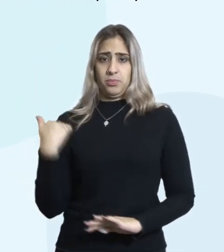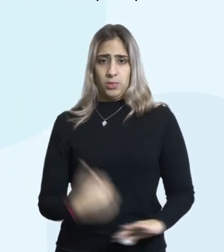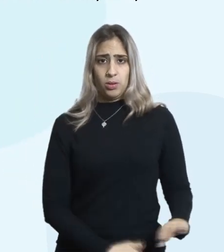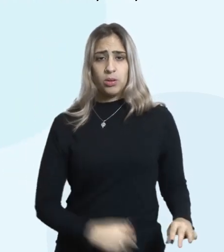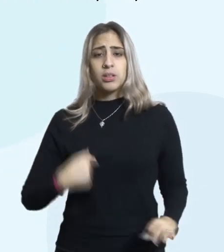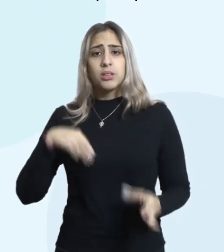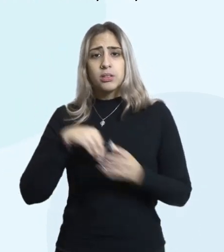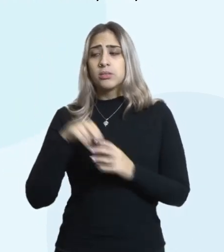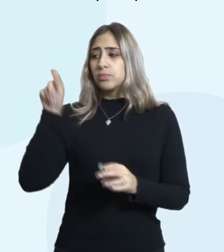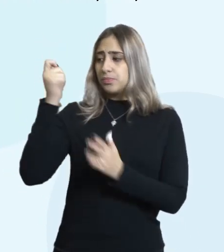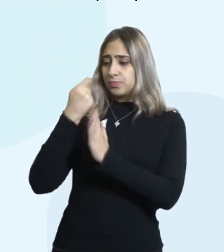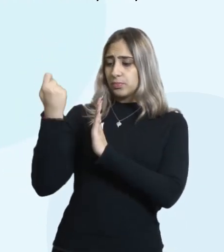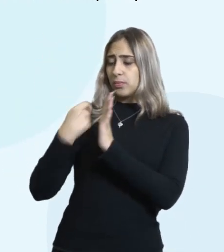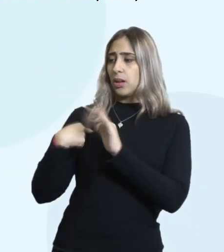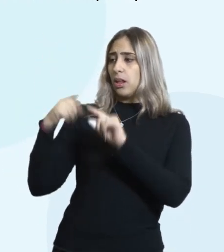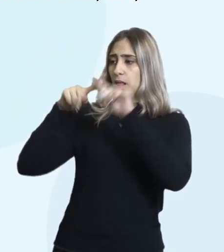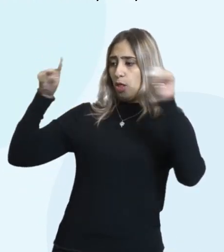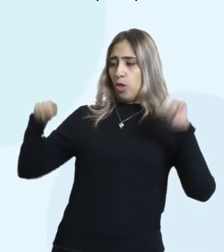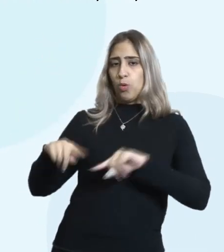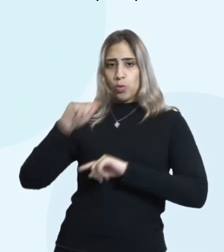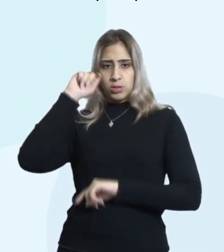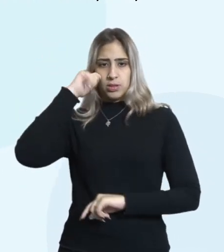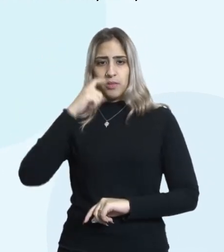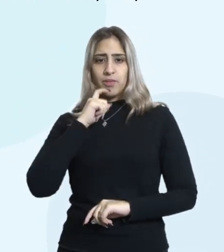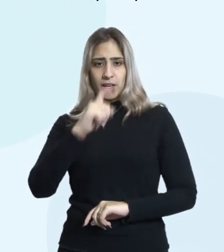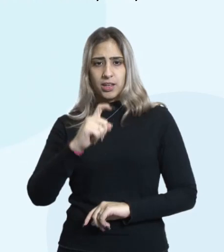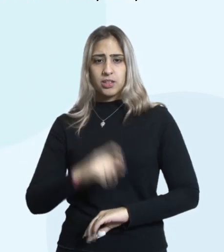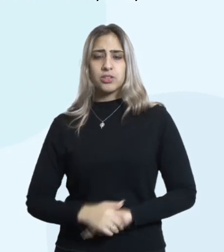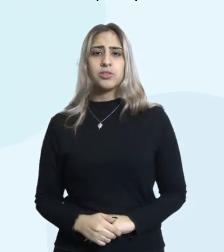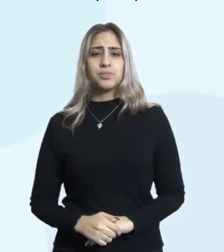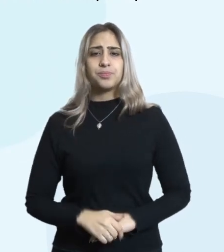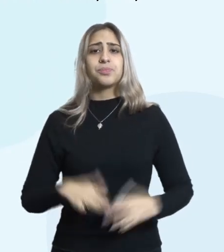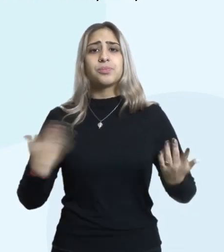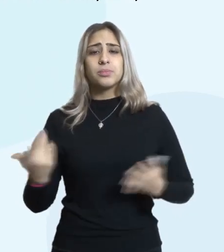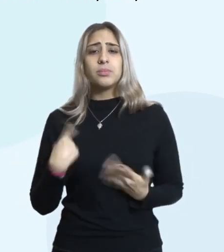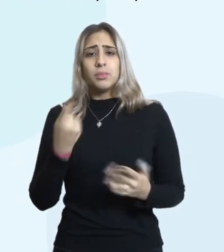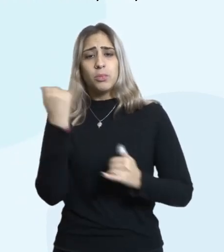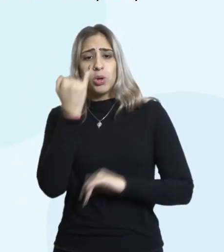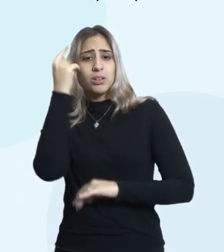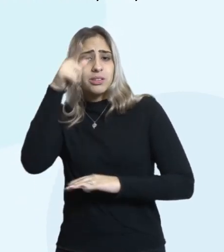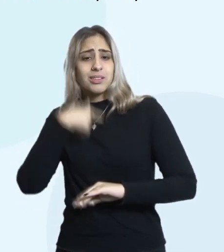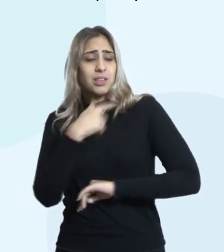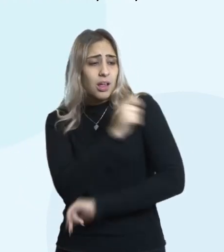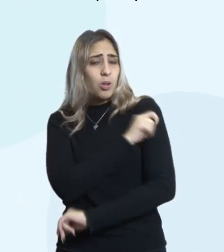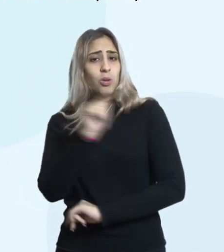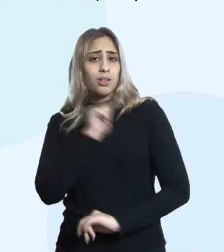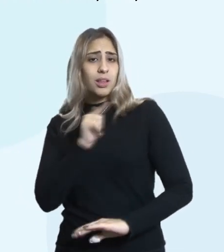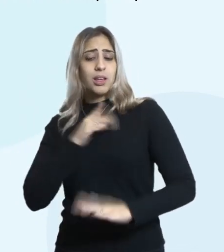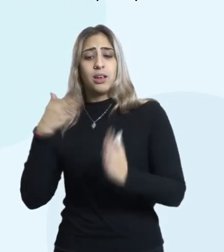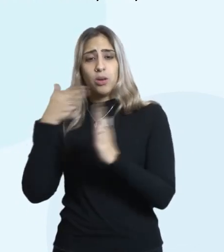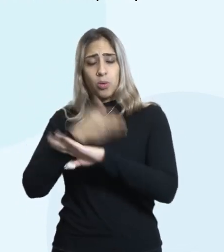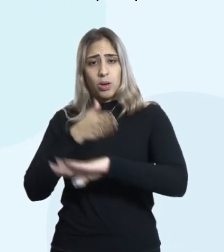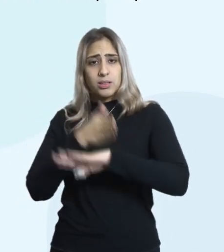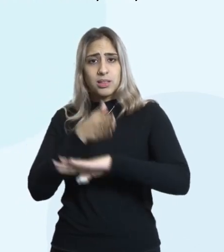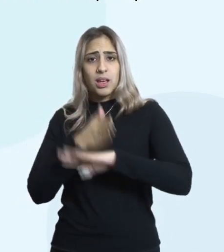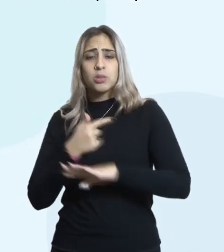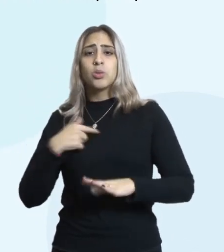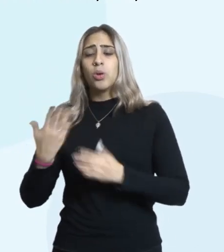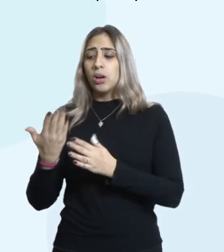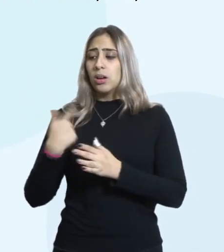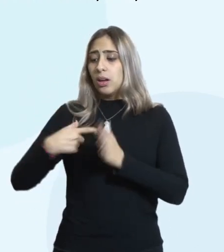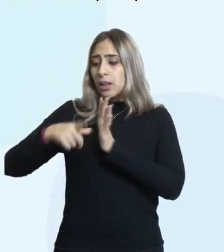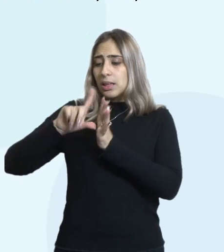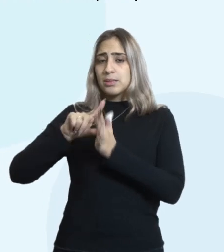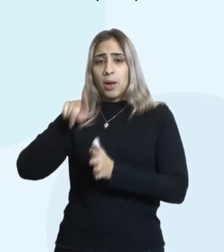atividade na lousa e você não tendo acesso a essa atividade. Então, é importante que esse aluno tenha o acesso antecipado a essa